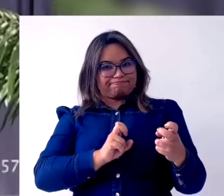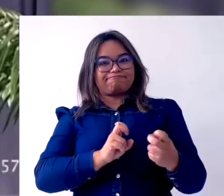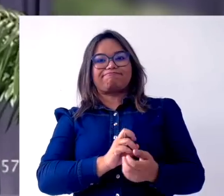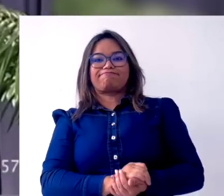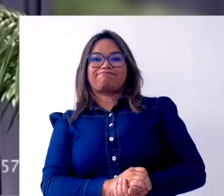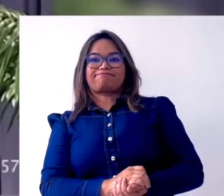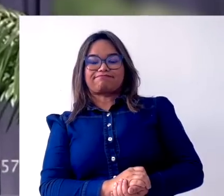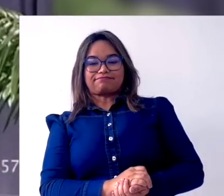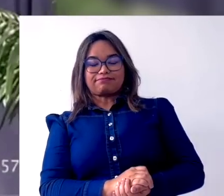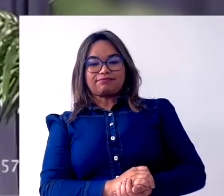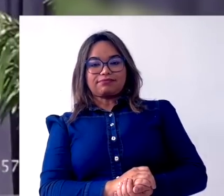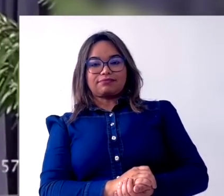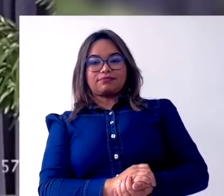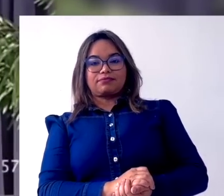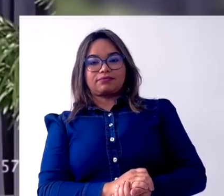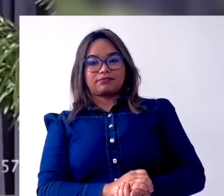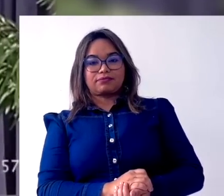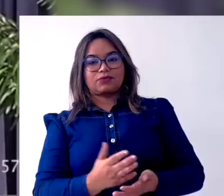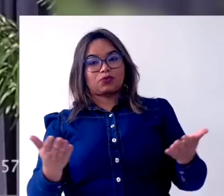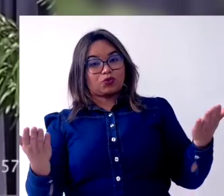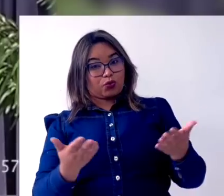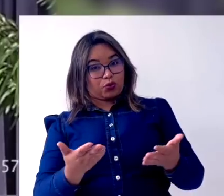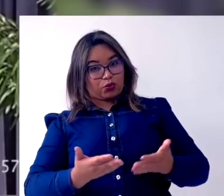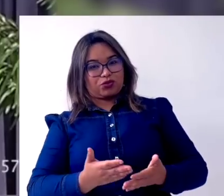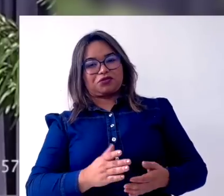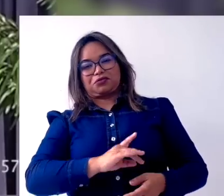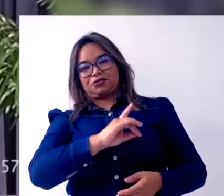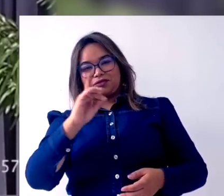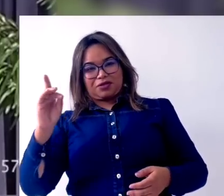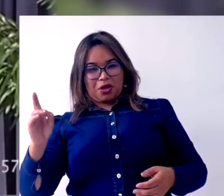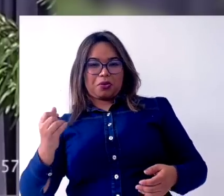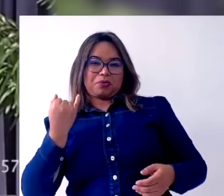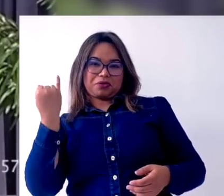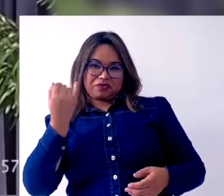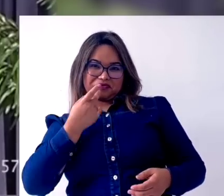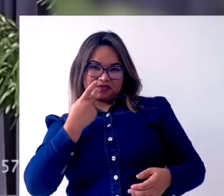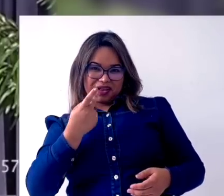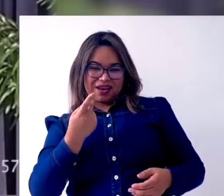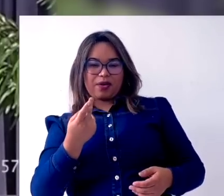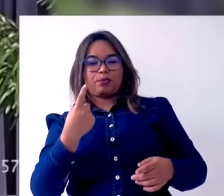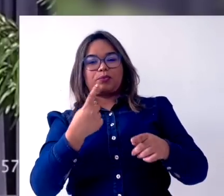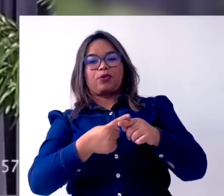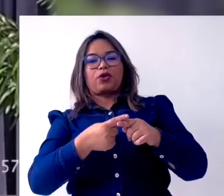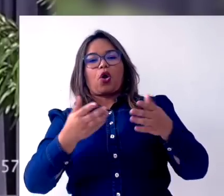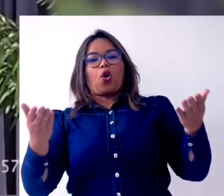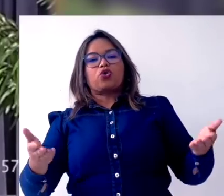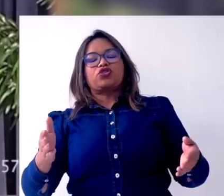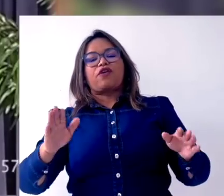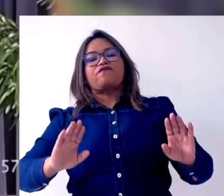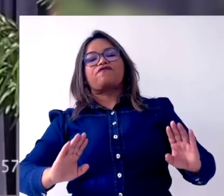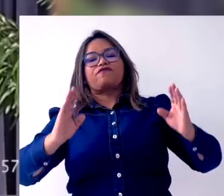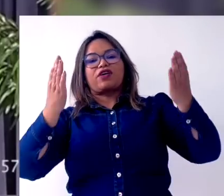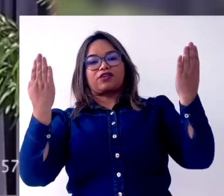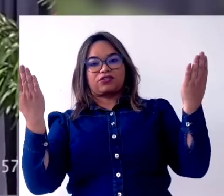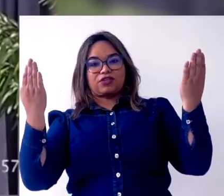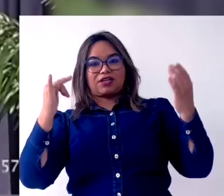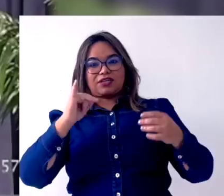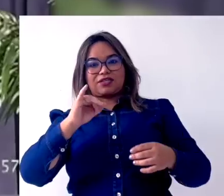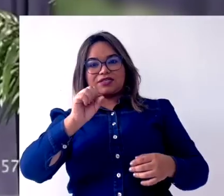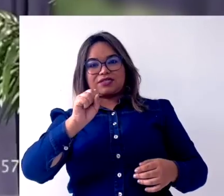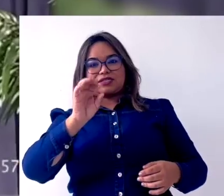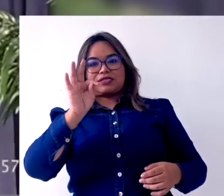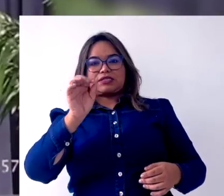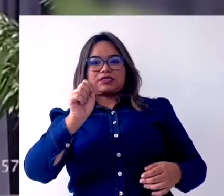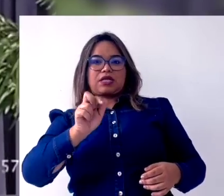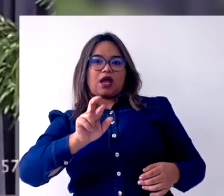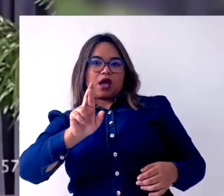os tempos. Hoje é um bom dia para a gente falar sobre isso, porque hoje é o dia da festa de Ishtar. Lamento, vamos